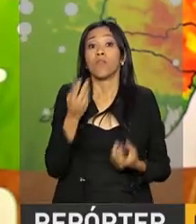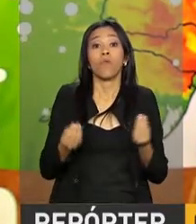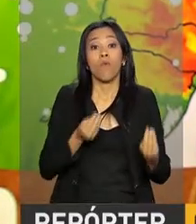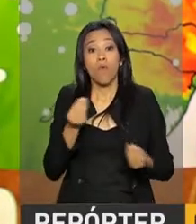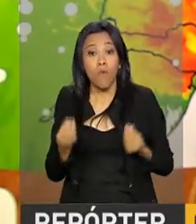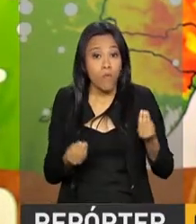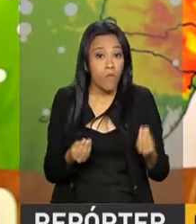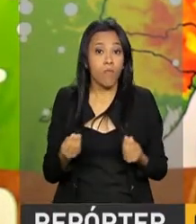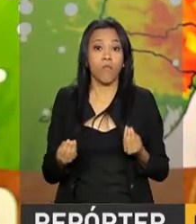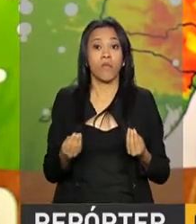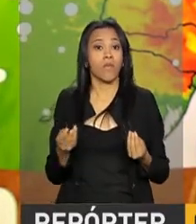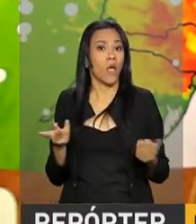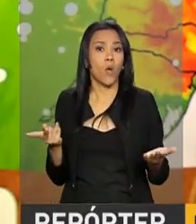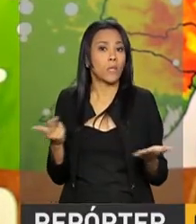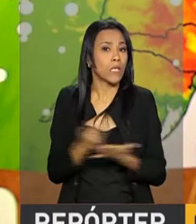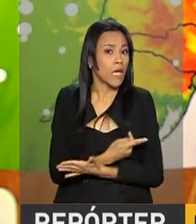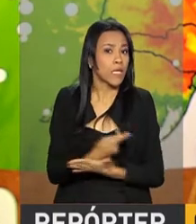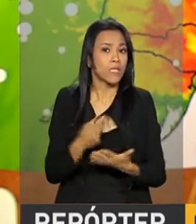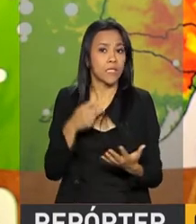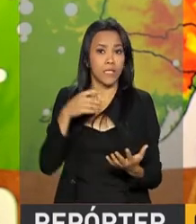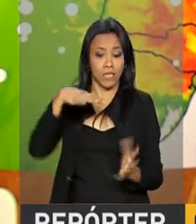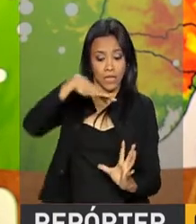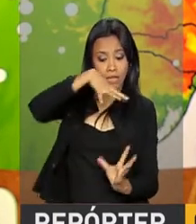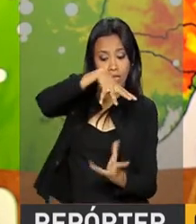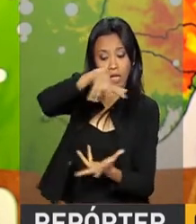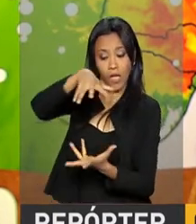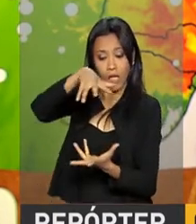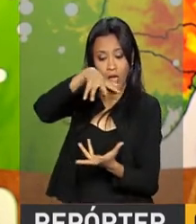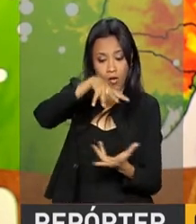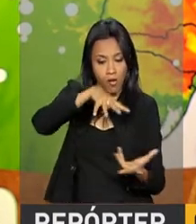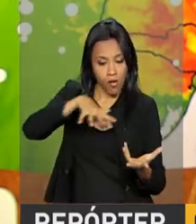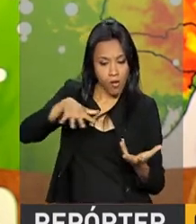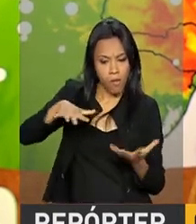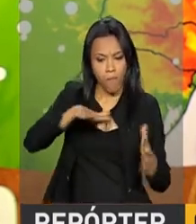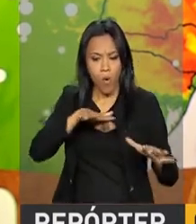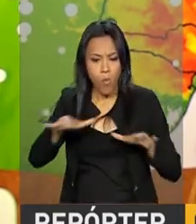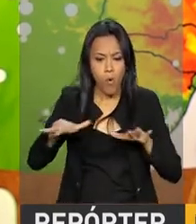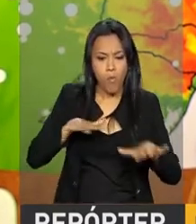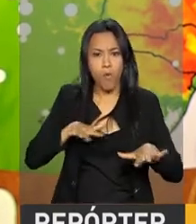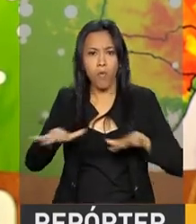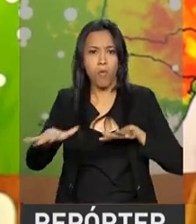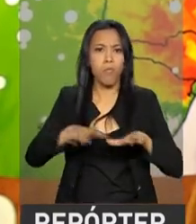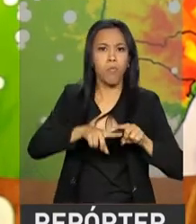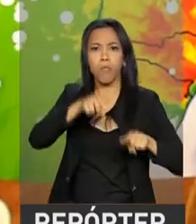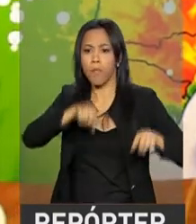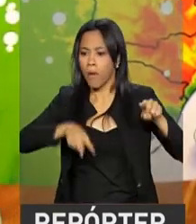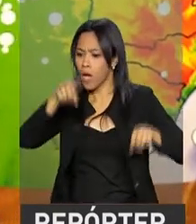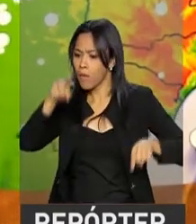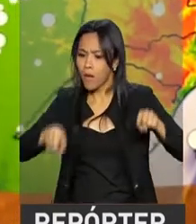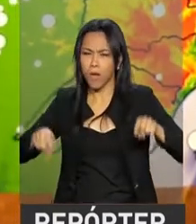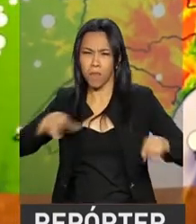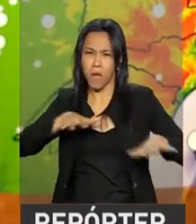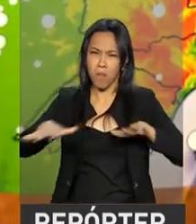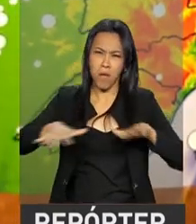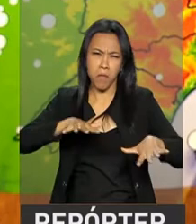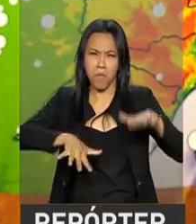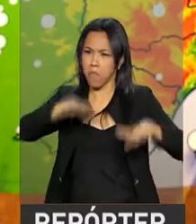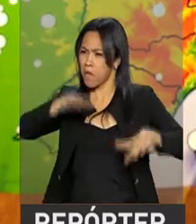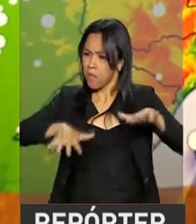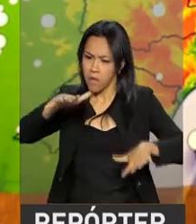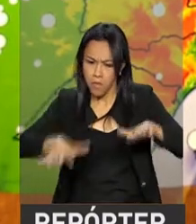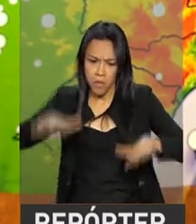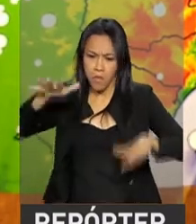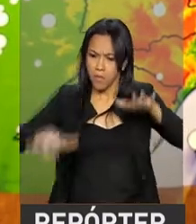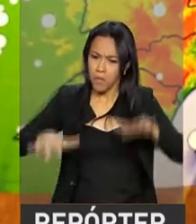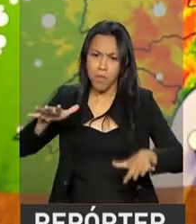movimentação dinâmica da Terra, como é que ela se movimenta, explicando qual o princípio básico da sismologia, de